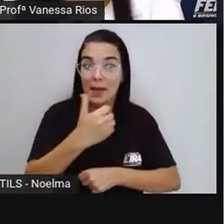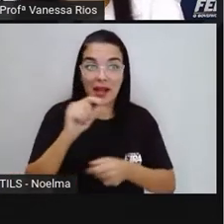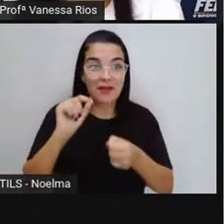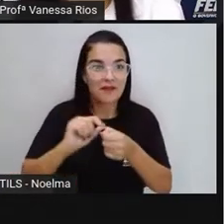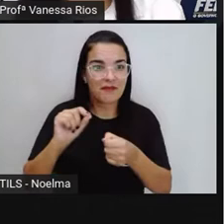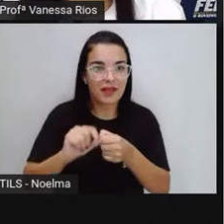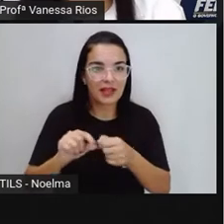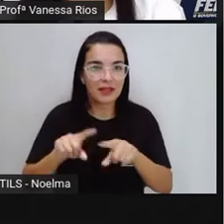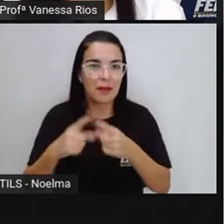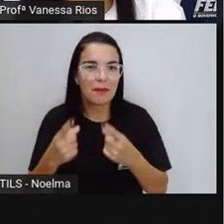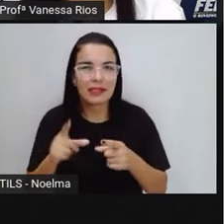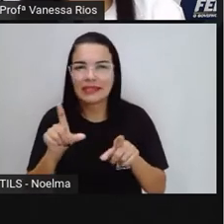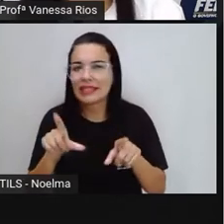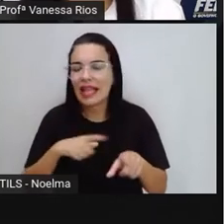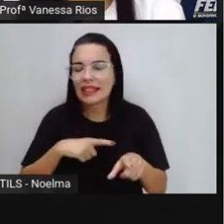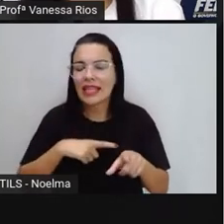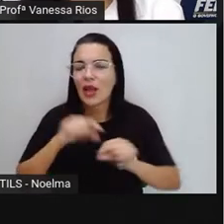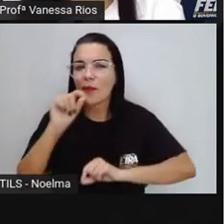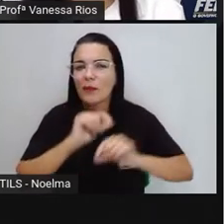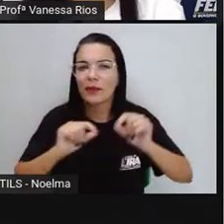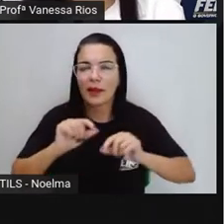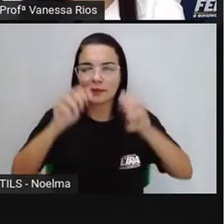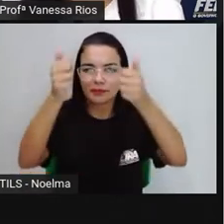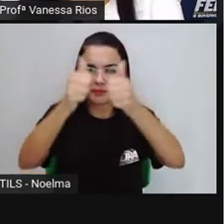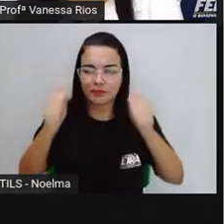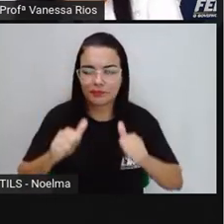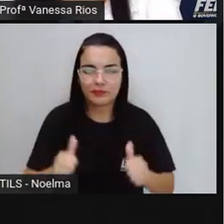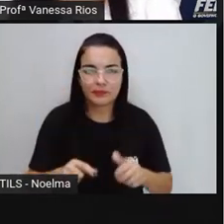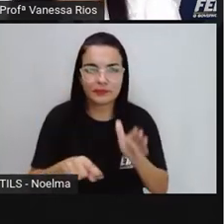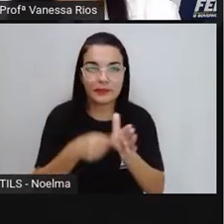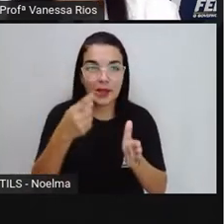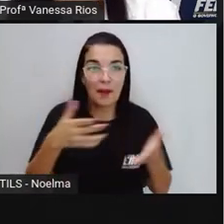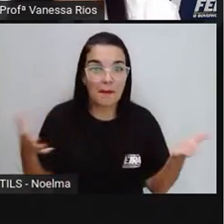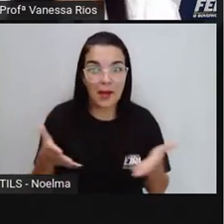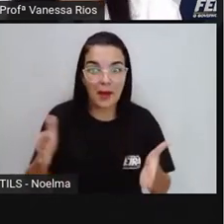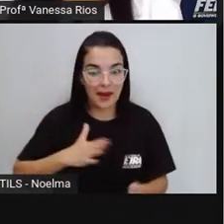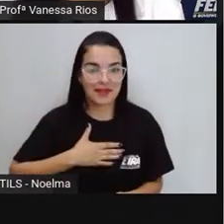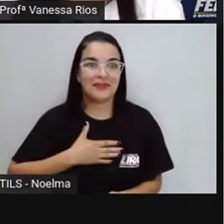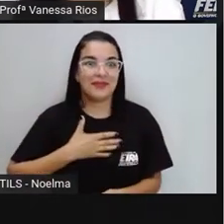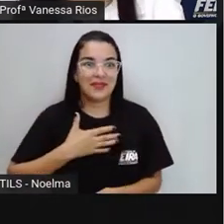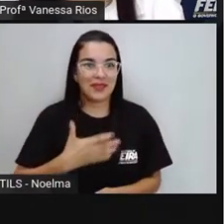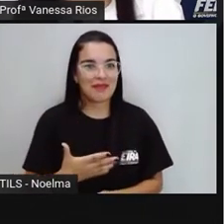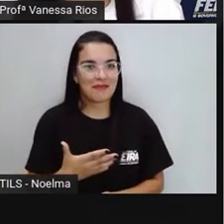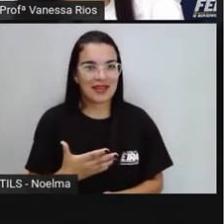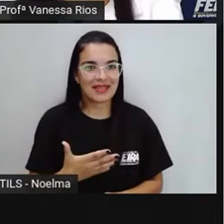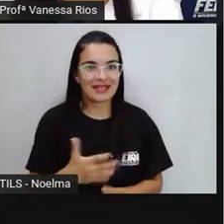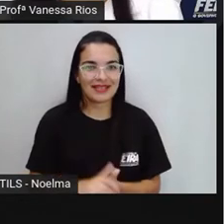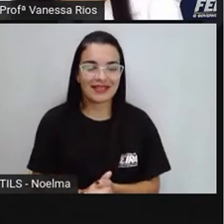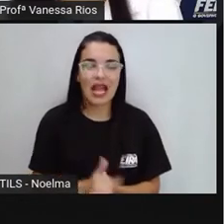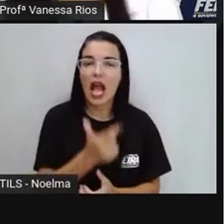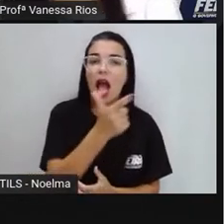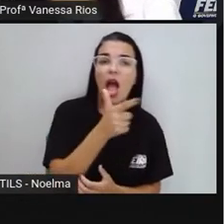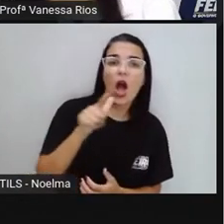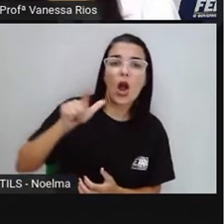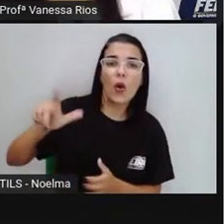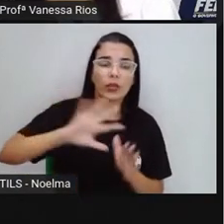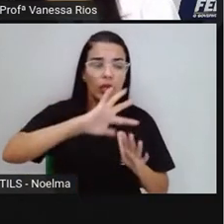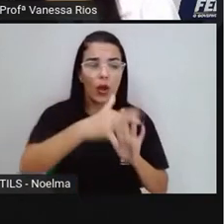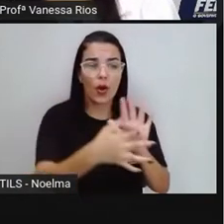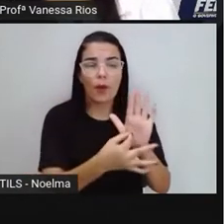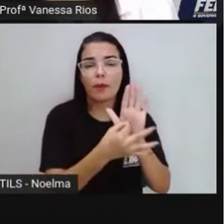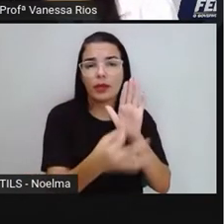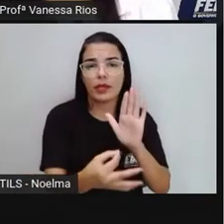um esqueleto do primeiro, mas sinceramente me surpreendi. Olha só o que essa outra pessoa